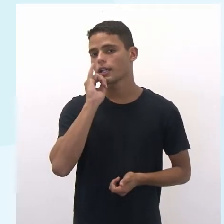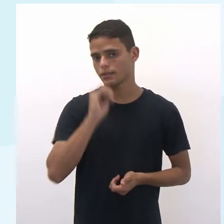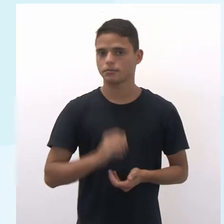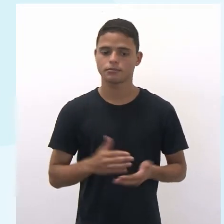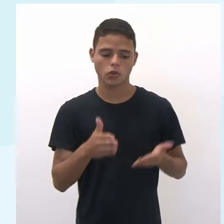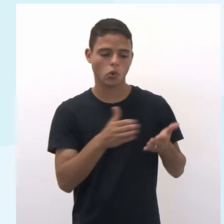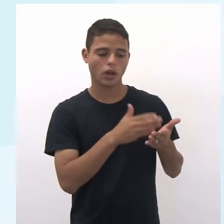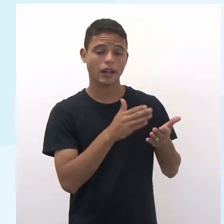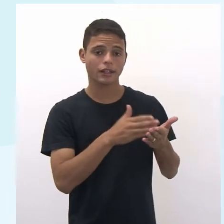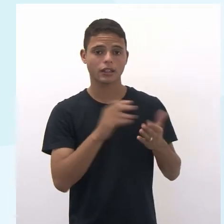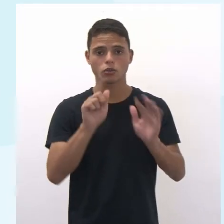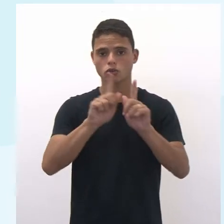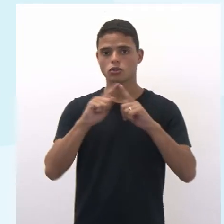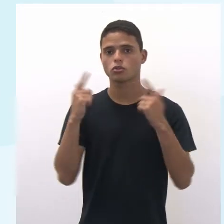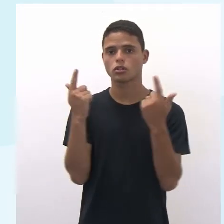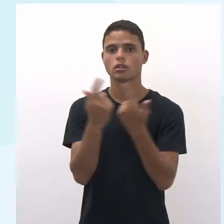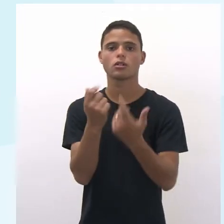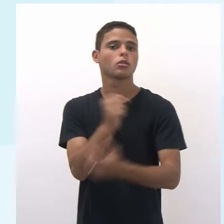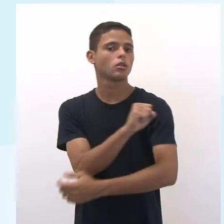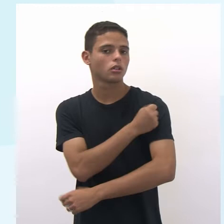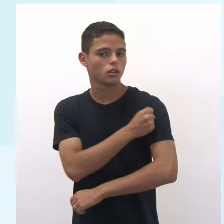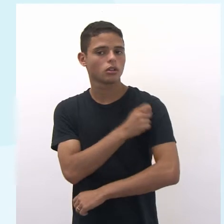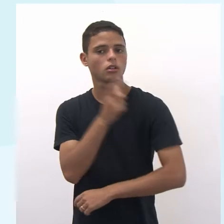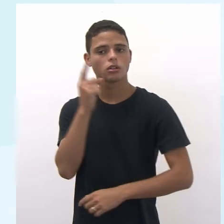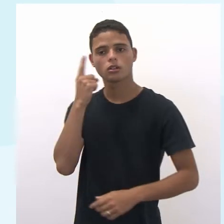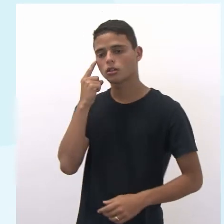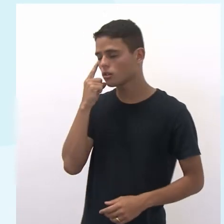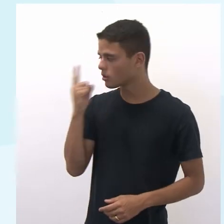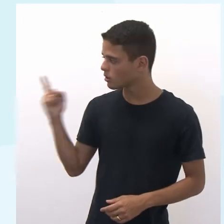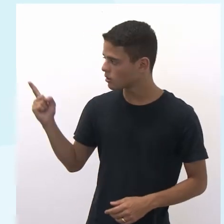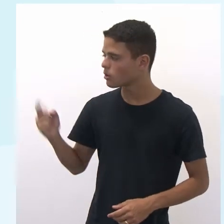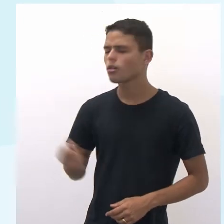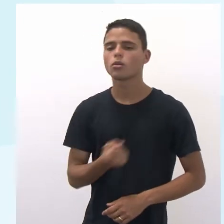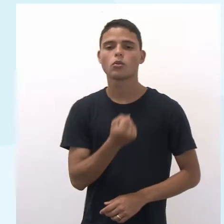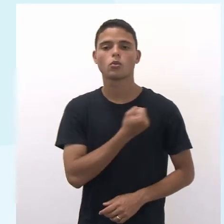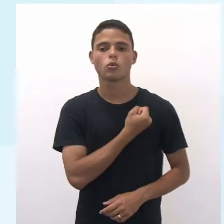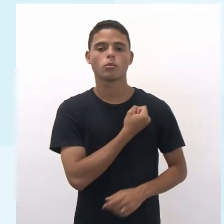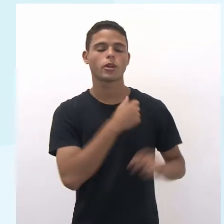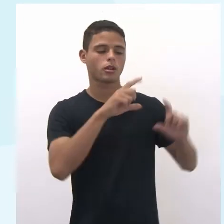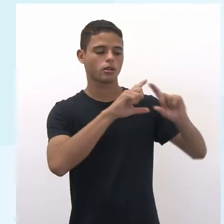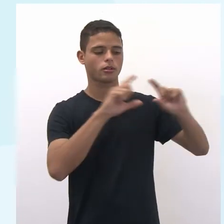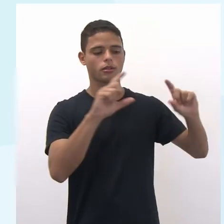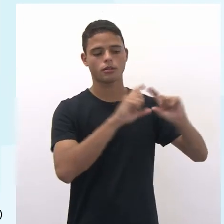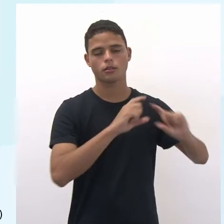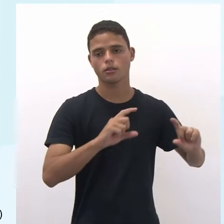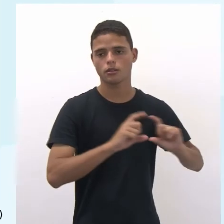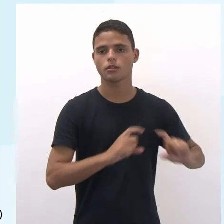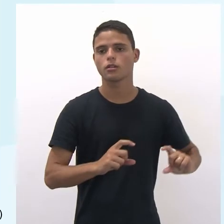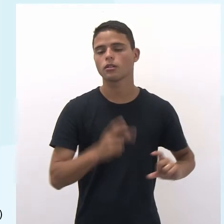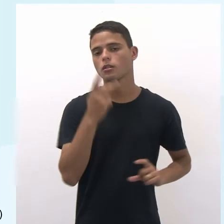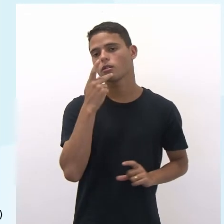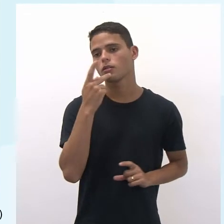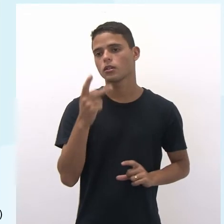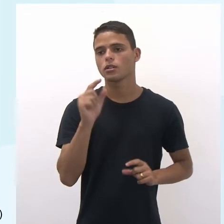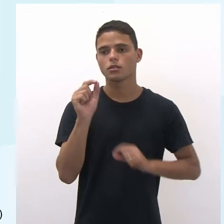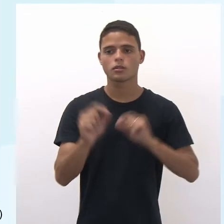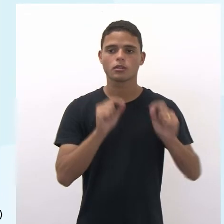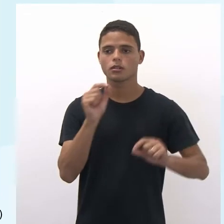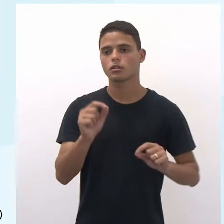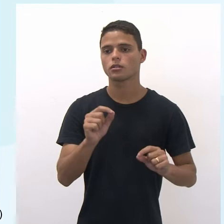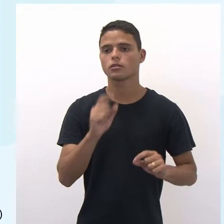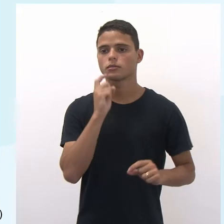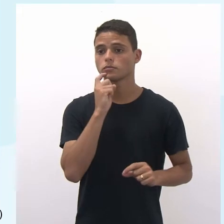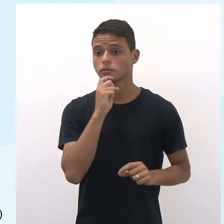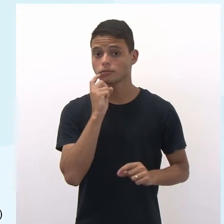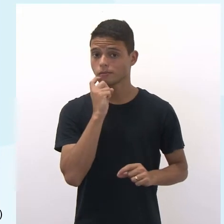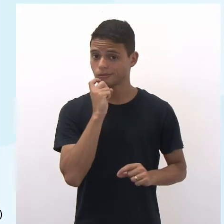Geografia, 8º ano, veja, aqui é um item numerado, então, portanto, nós estamos falando do que mesmo? Só para a gente voltar,